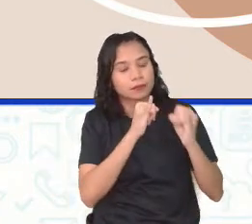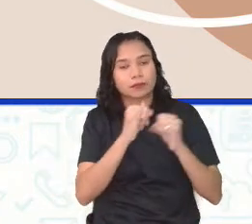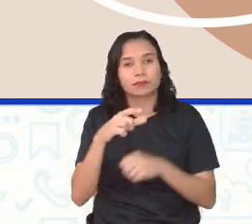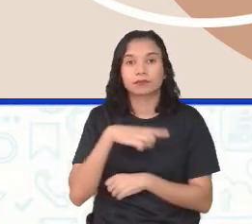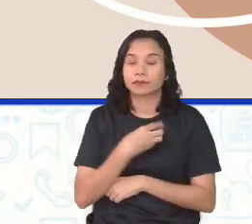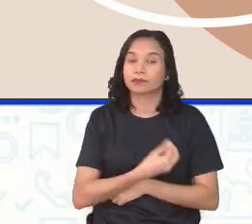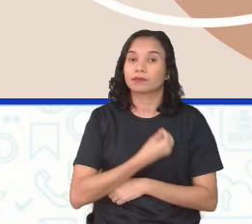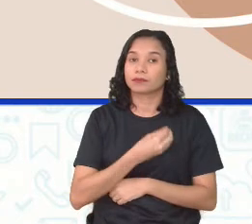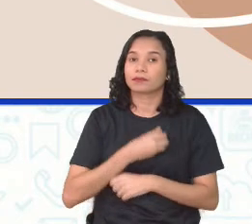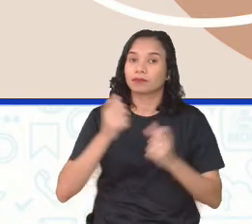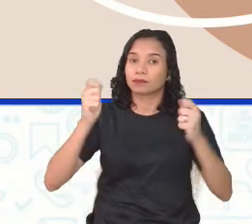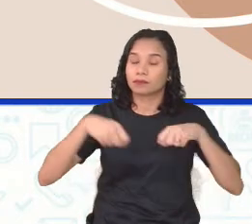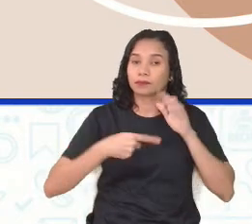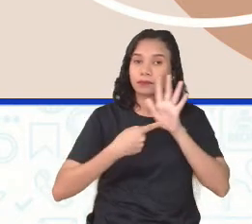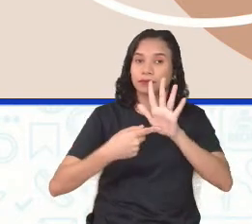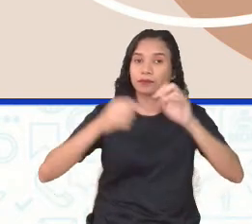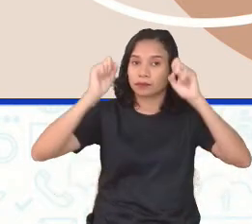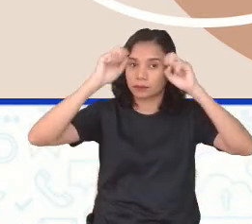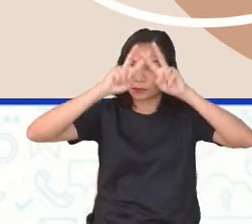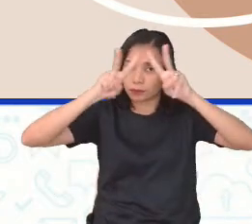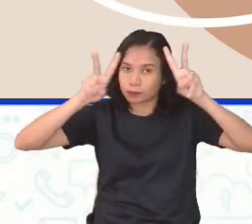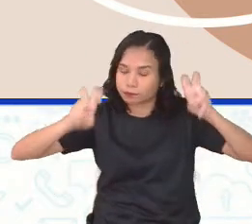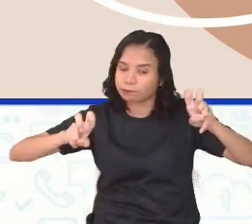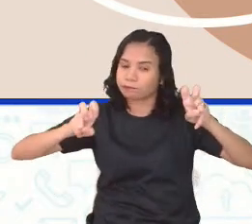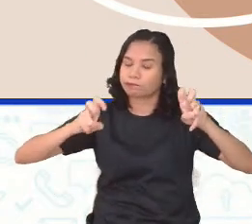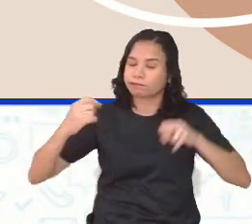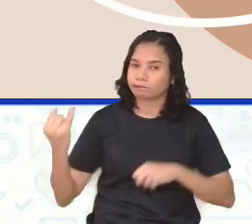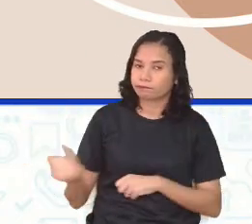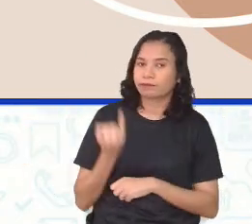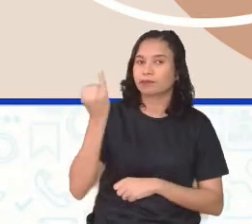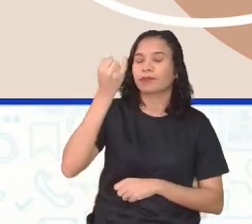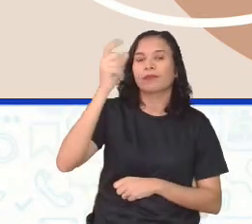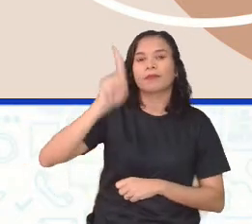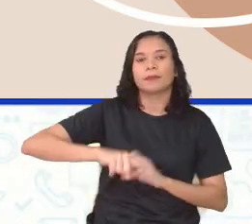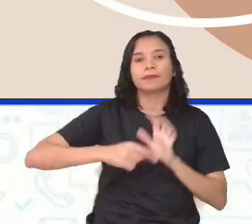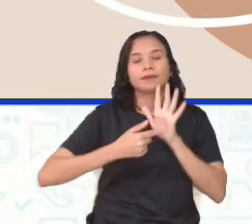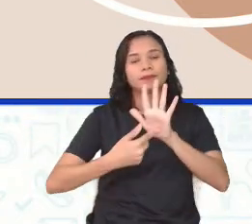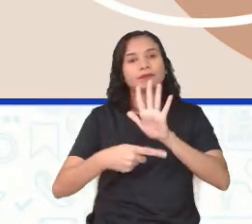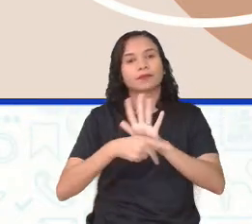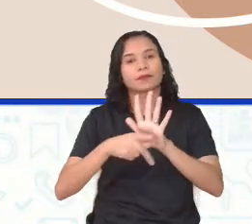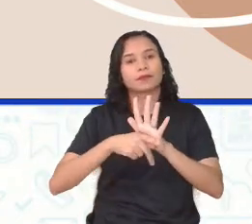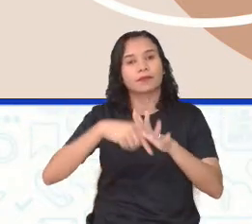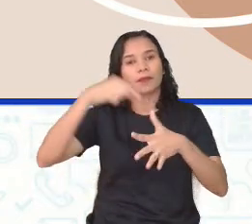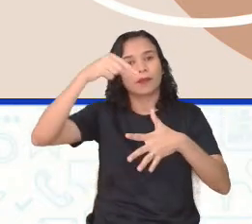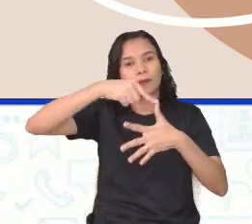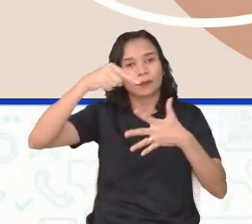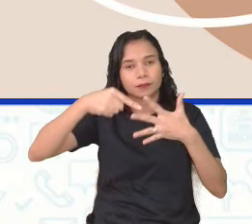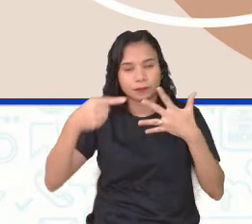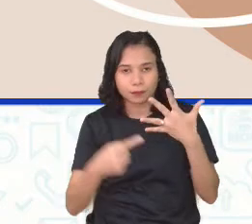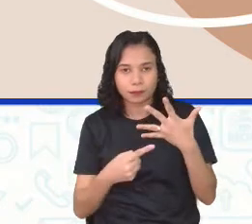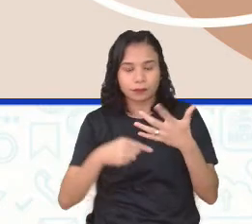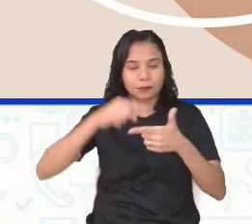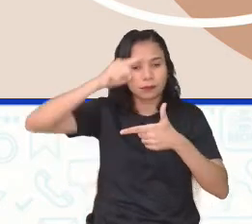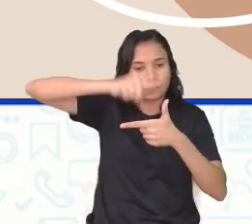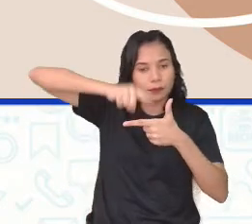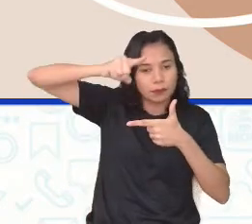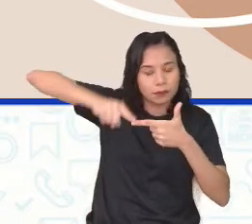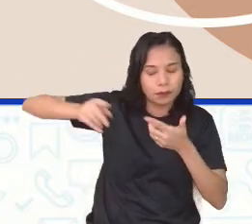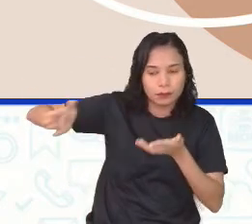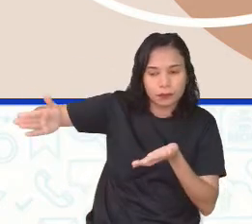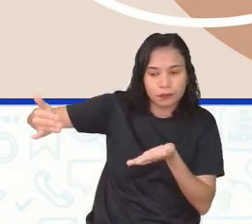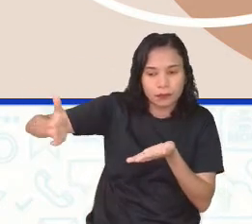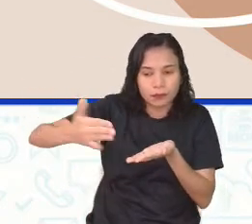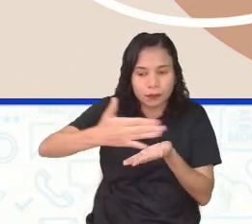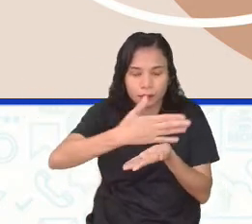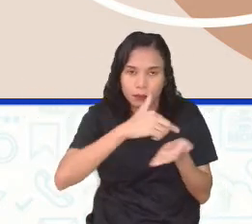E pode tratar de temas polêmicos em que são apresentados fatos, dados estatísticos